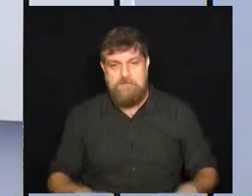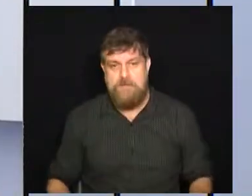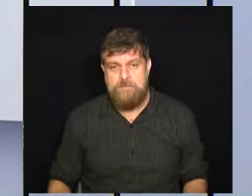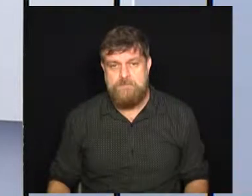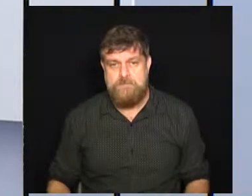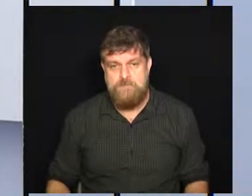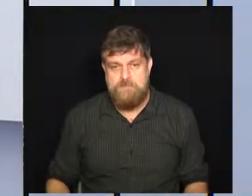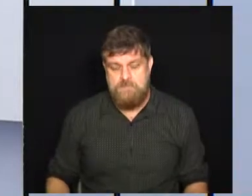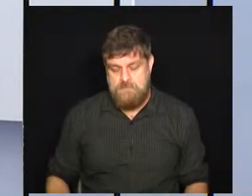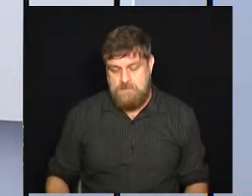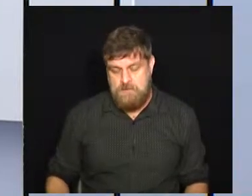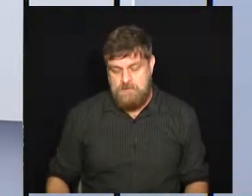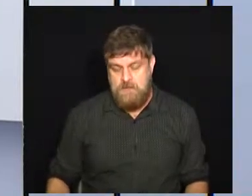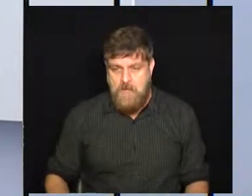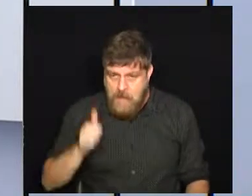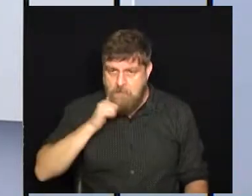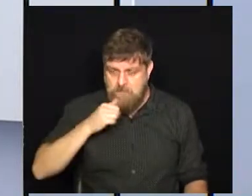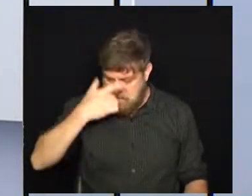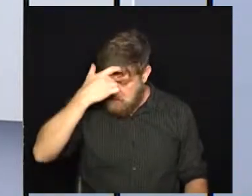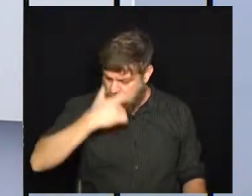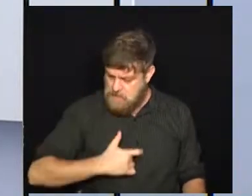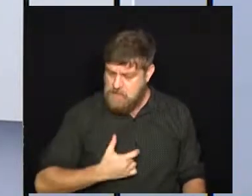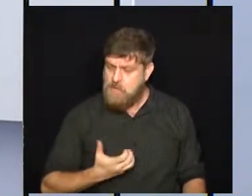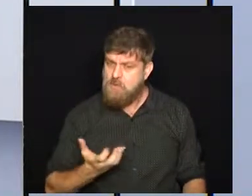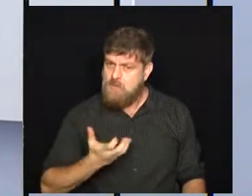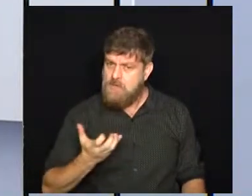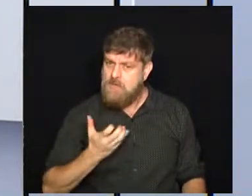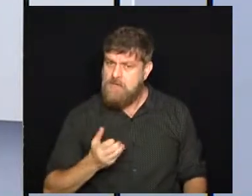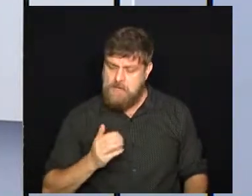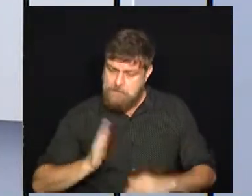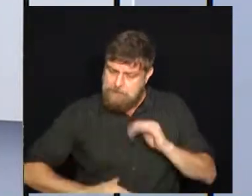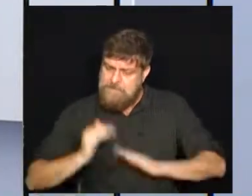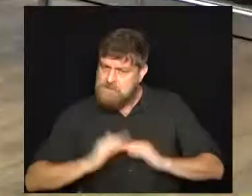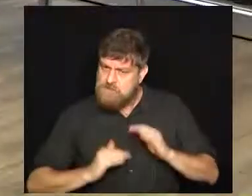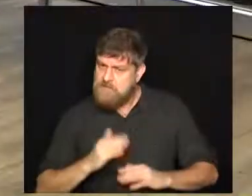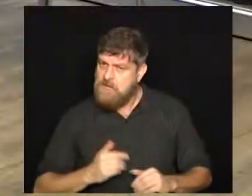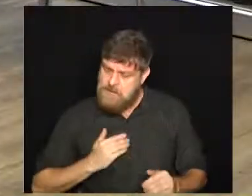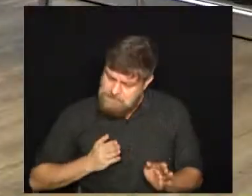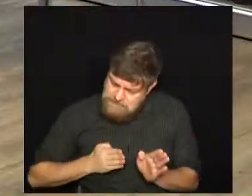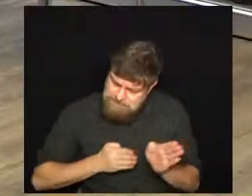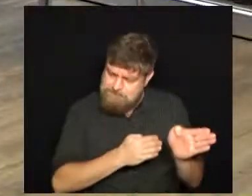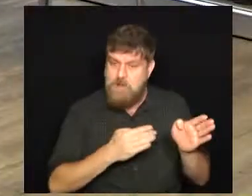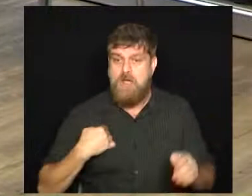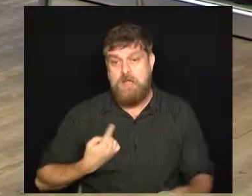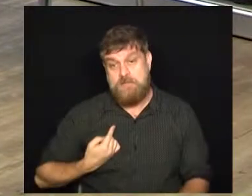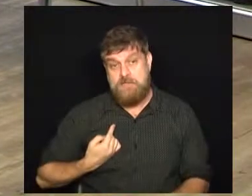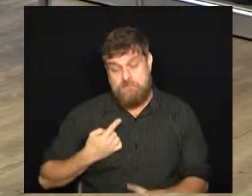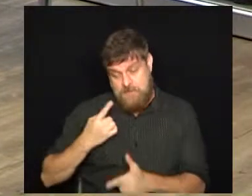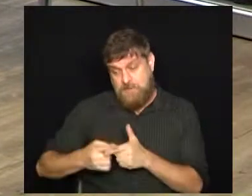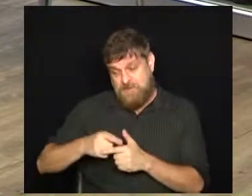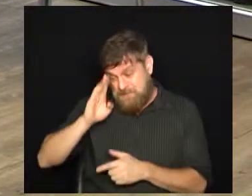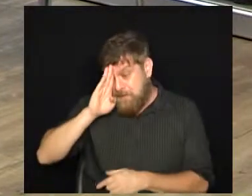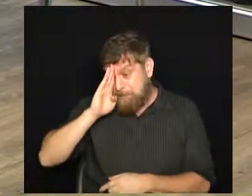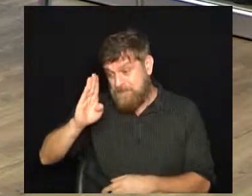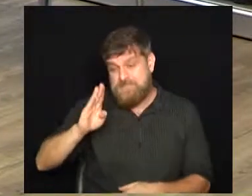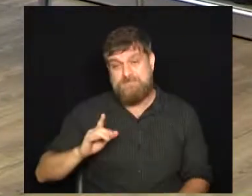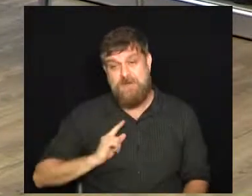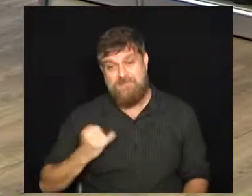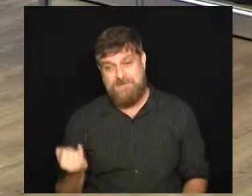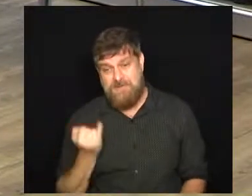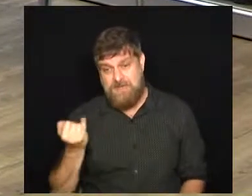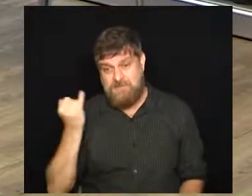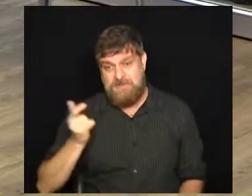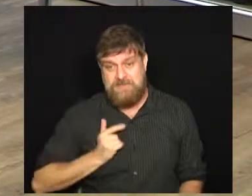eu posso construir o caminho para isso. Então, essa que eu acho que é a grande questão. Aí que entra a importância